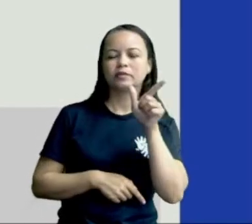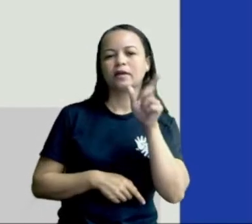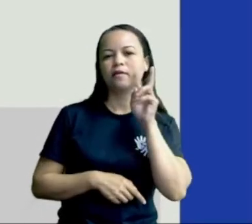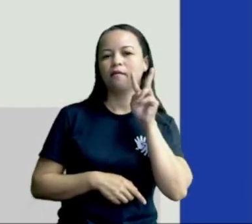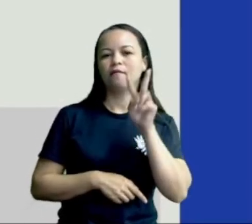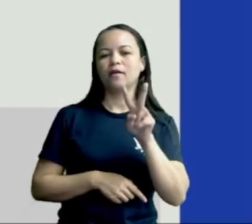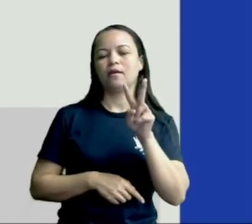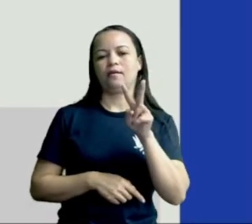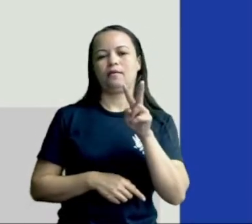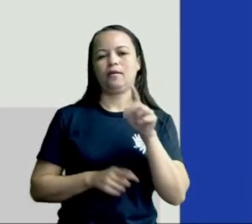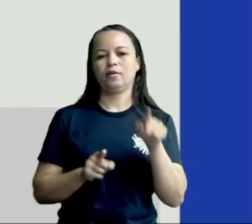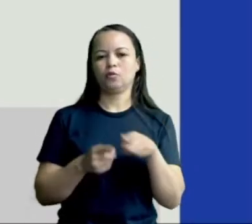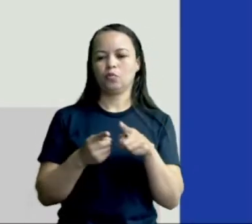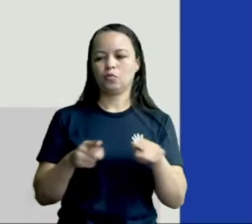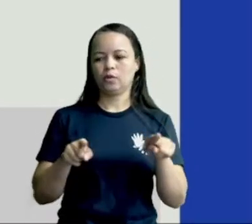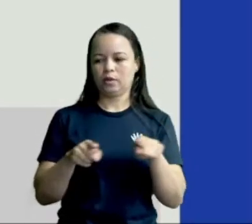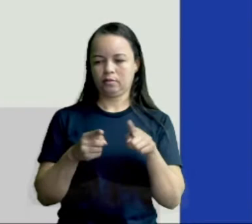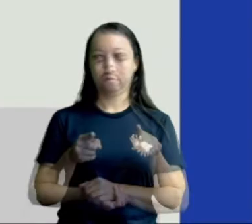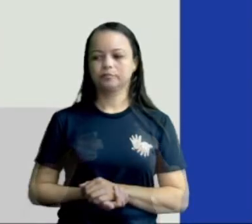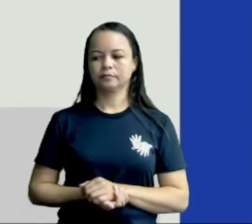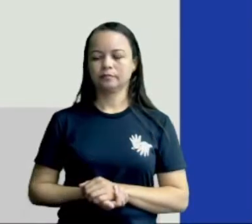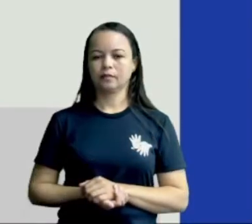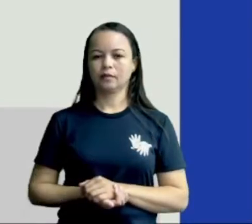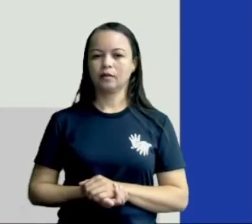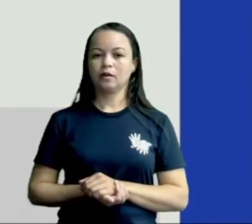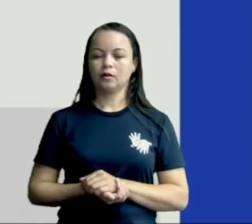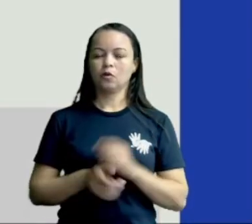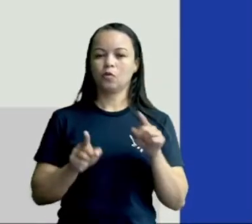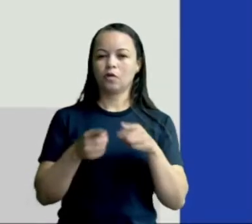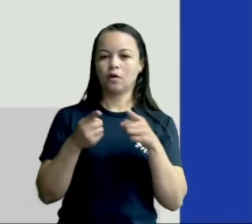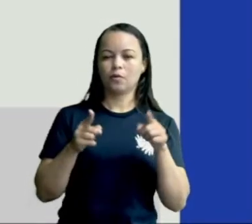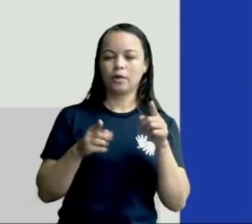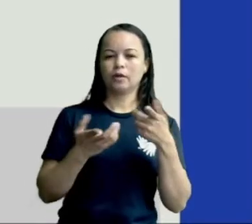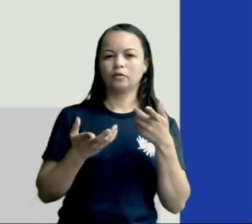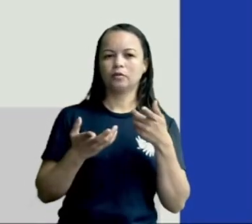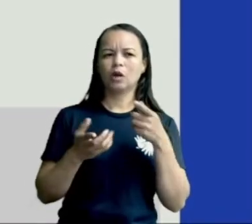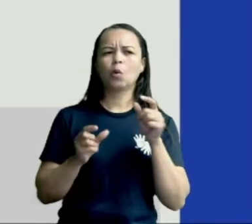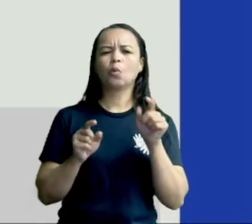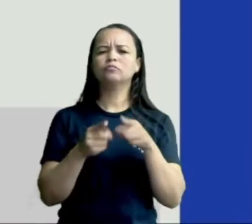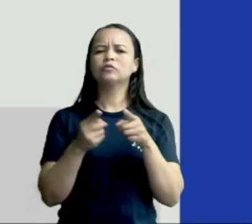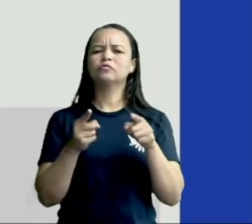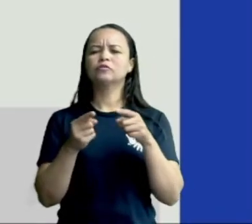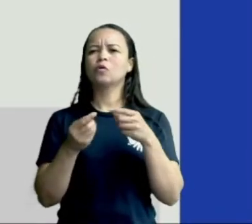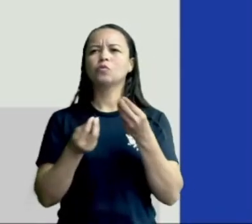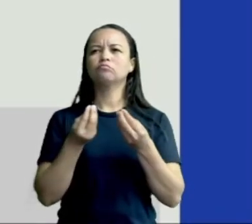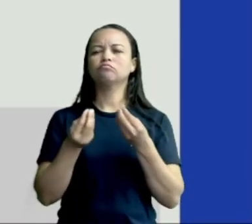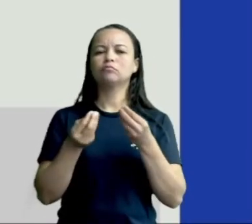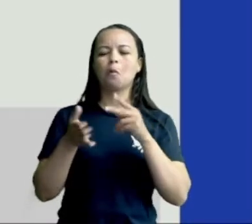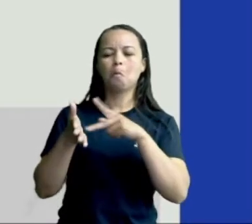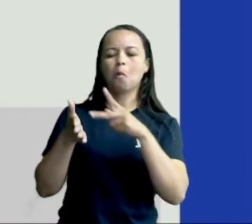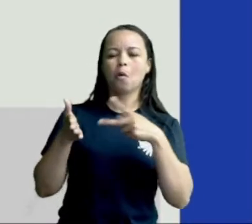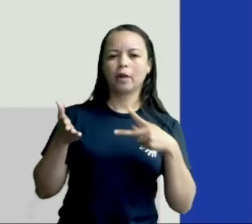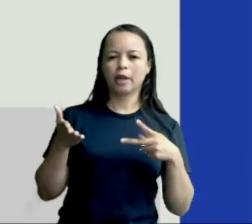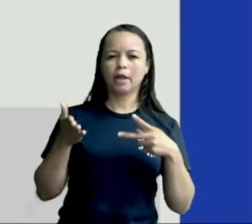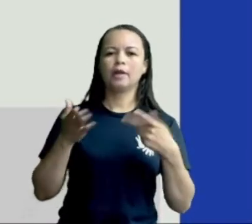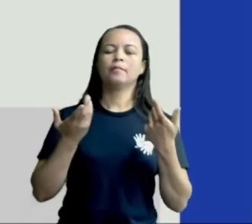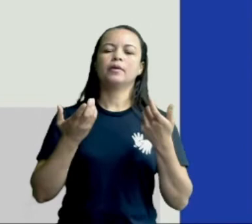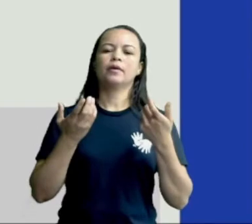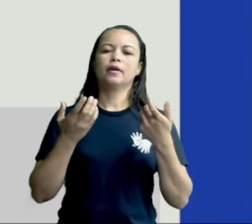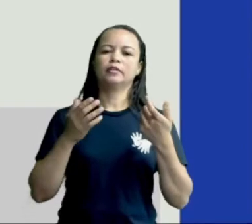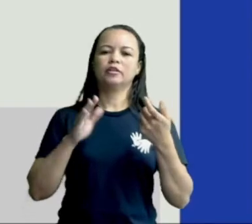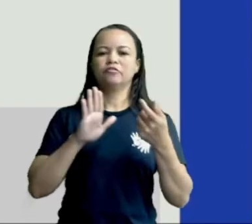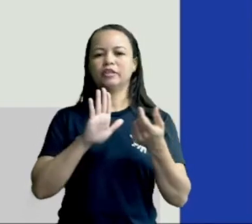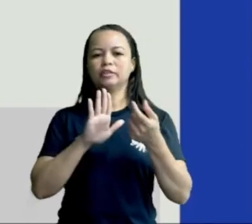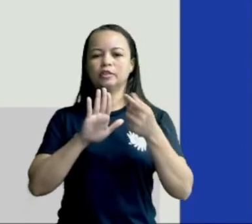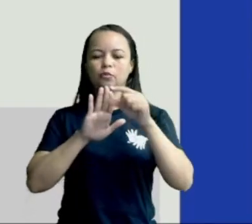hino, que o hino ele é como se fosse um poema, tá vendo? Ele é dividido em